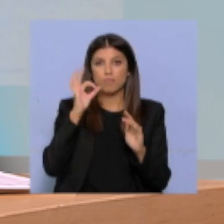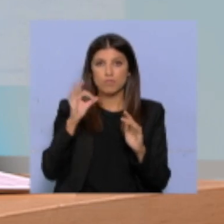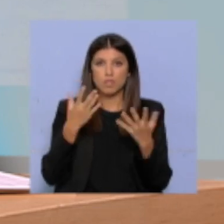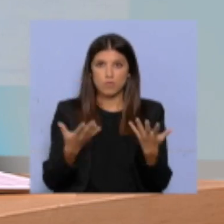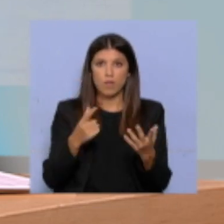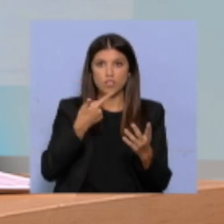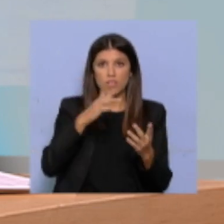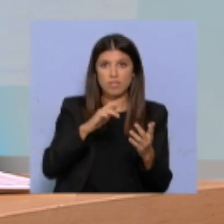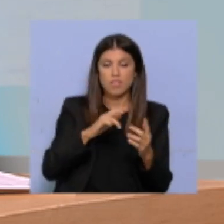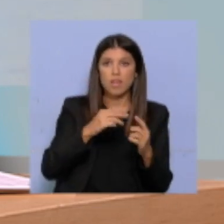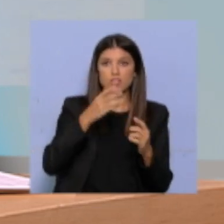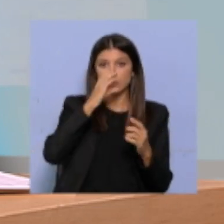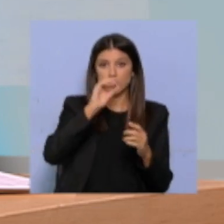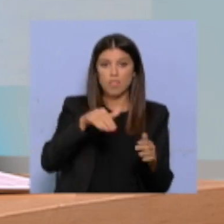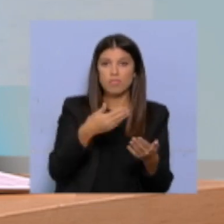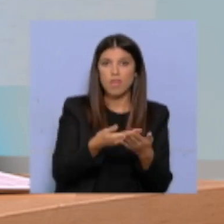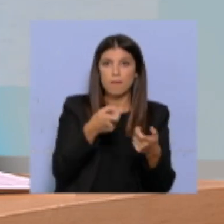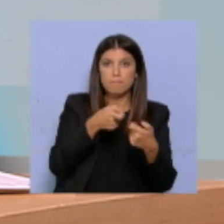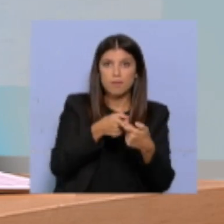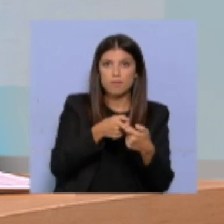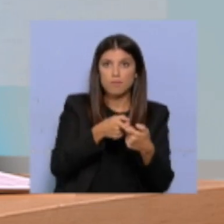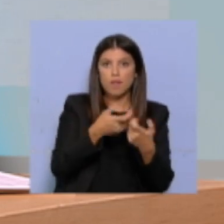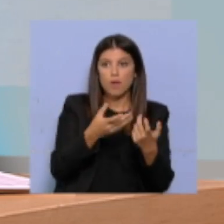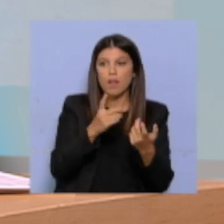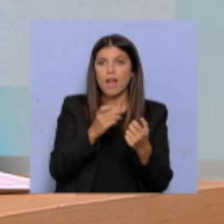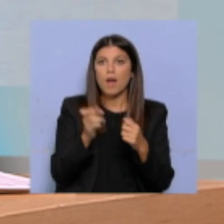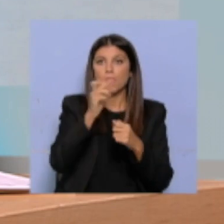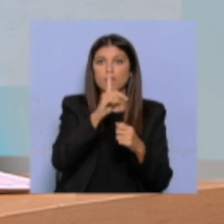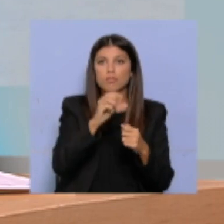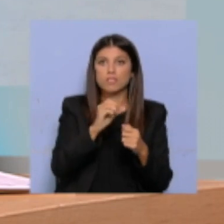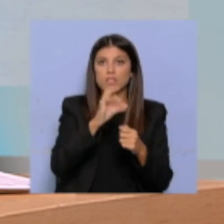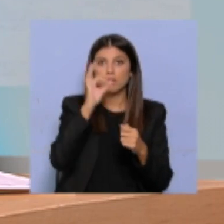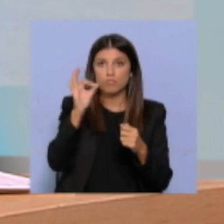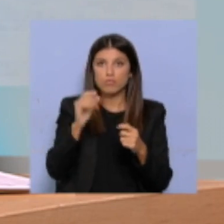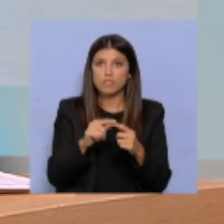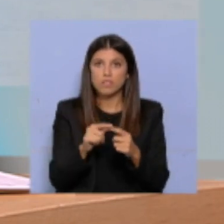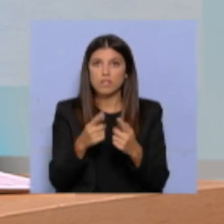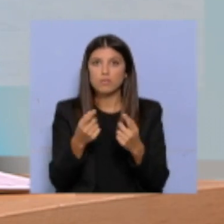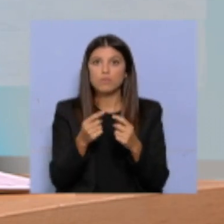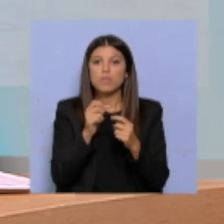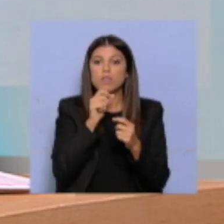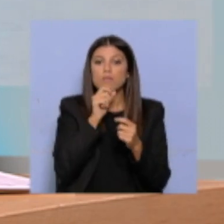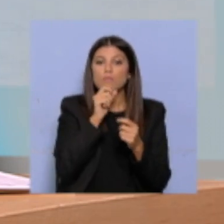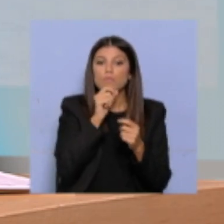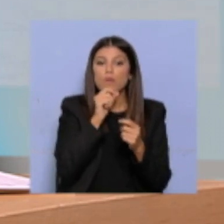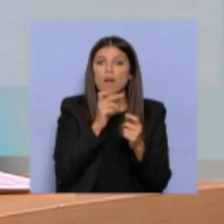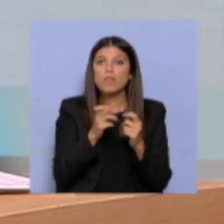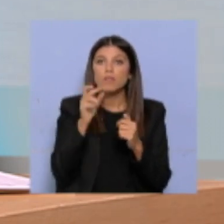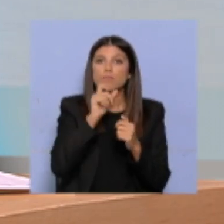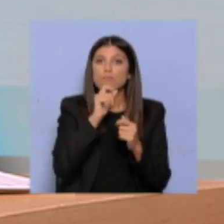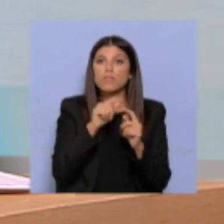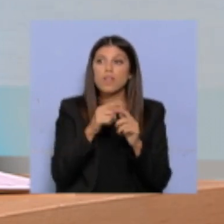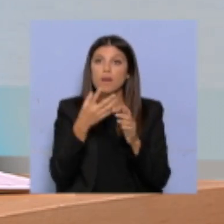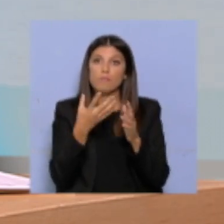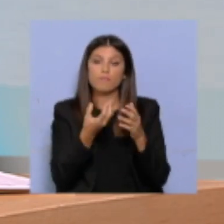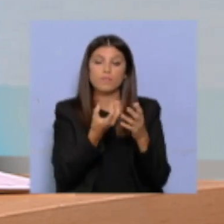que o Estado atribui, um aumento para os 60%, e este diferencial poderia ser obtido com a poupança que o